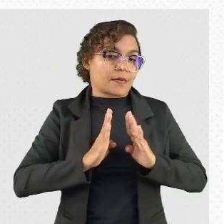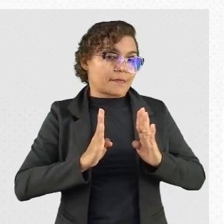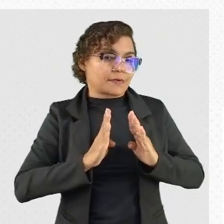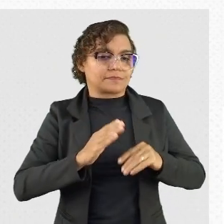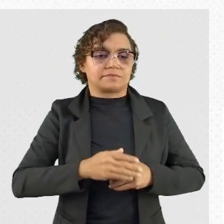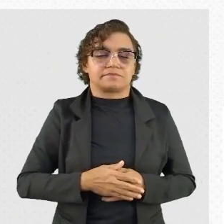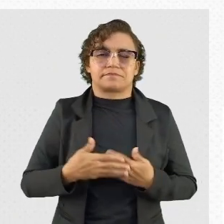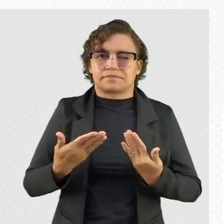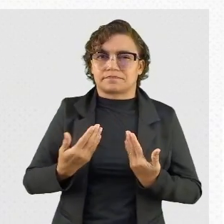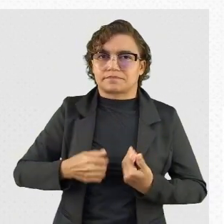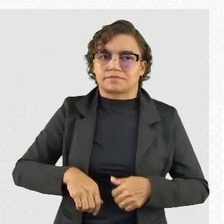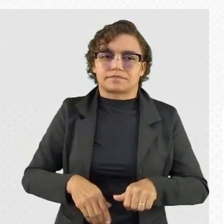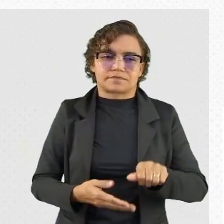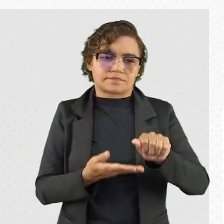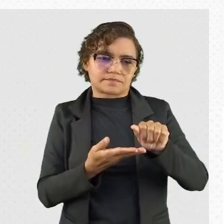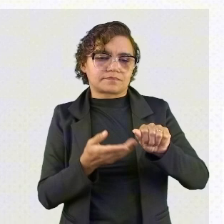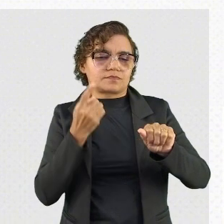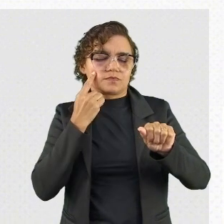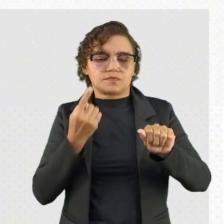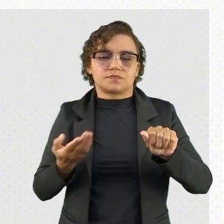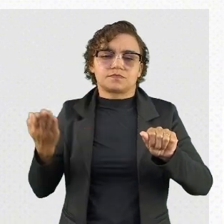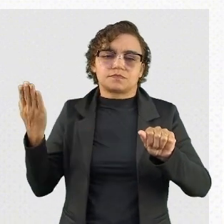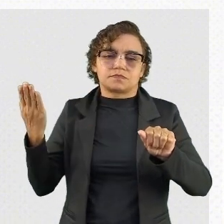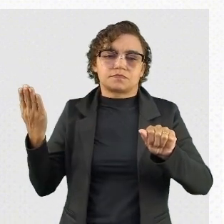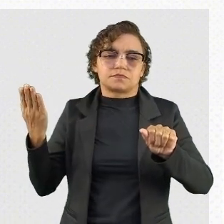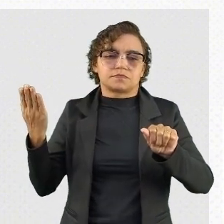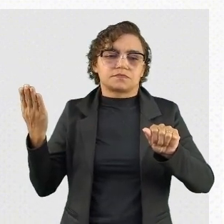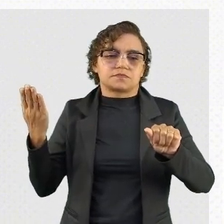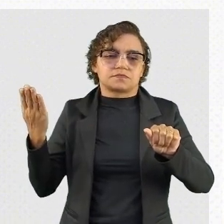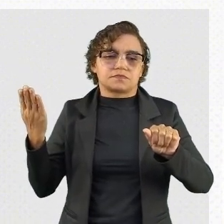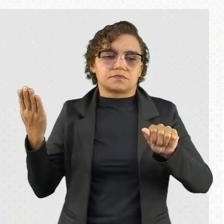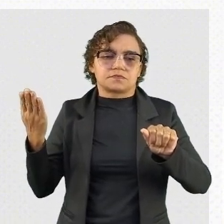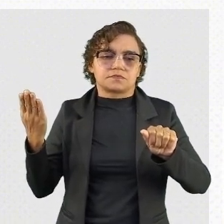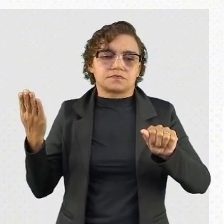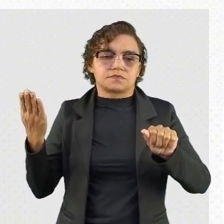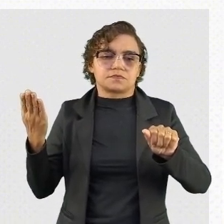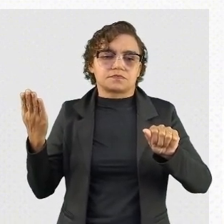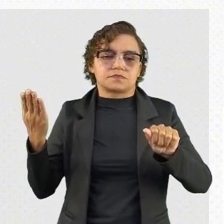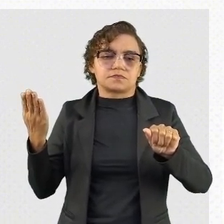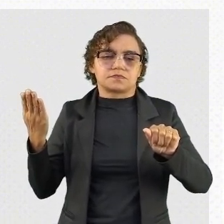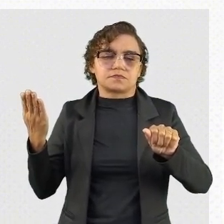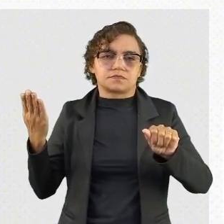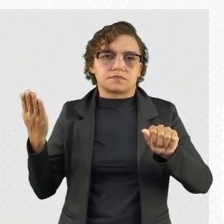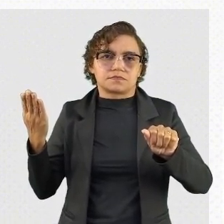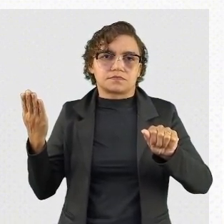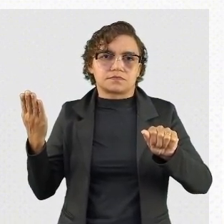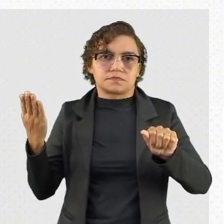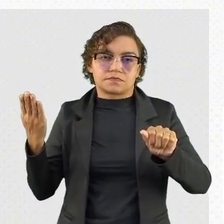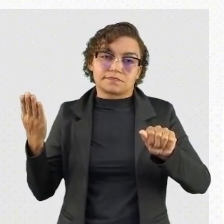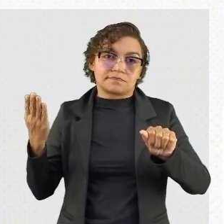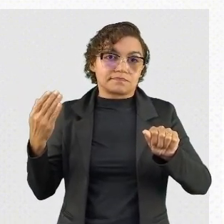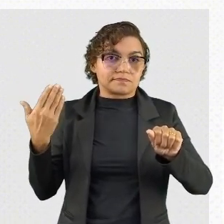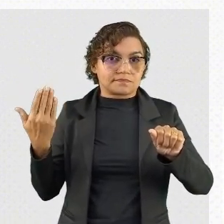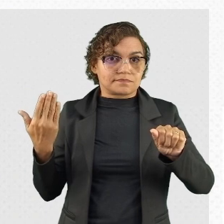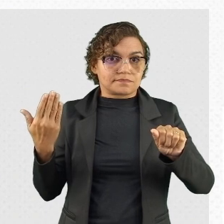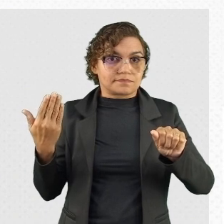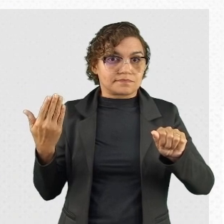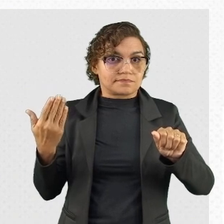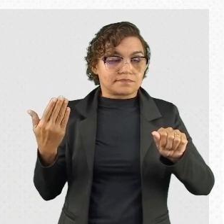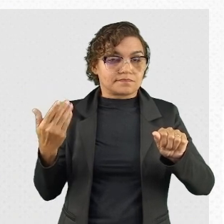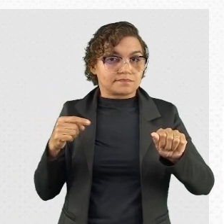Aquino. Então, vamos lá. A letra A diz o seguinte: fé é o único meio do ser humano chegar à verdade.